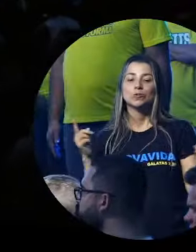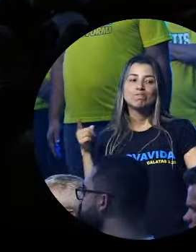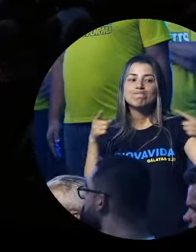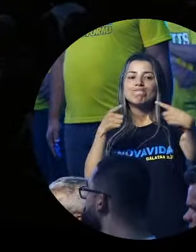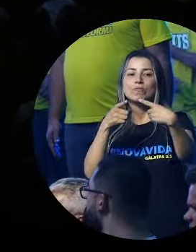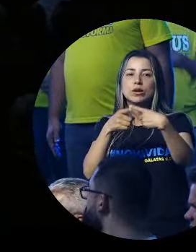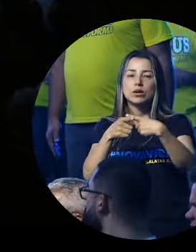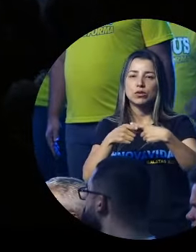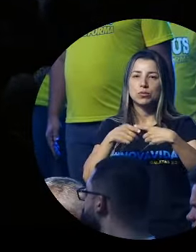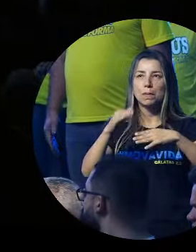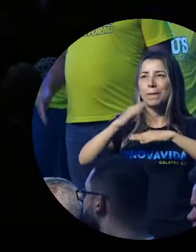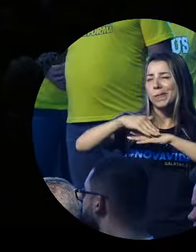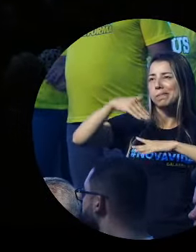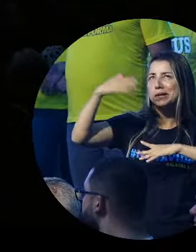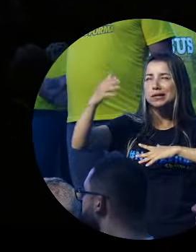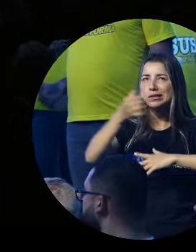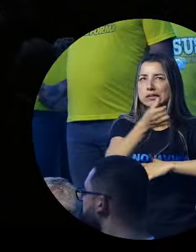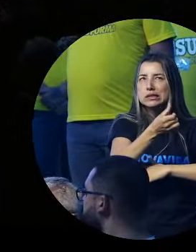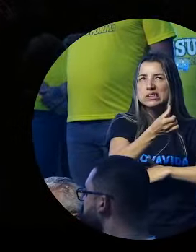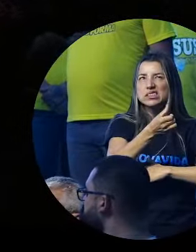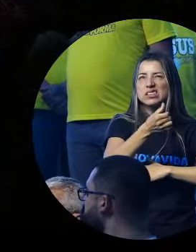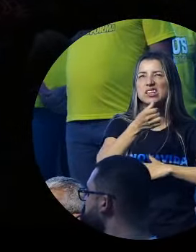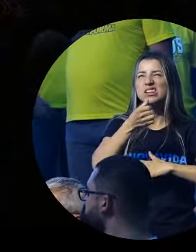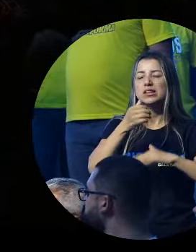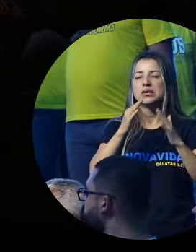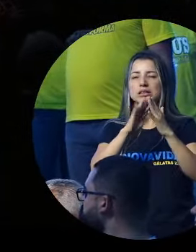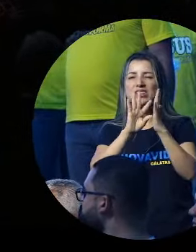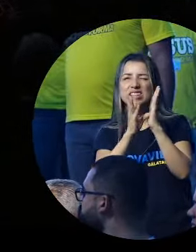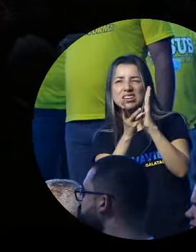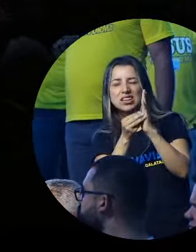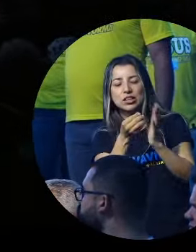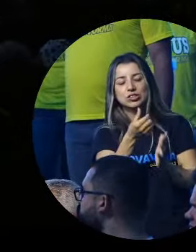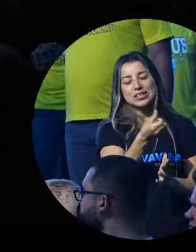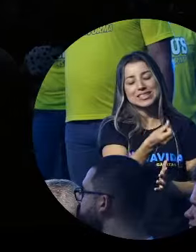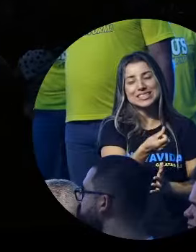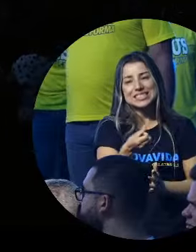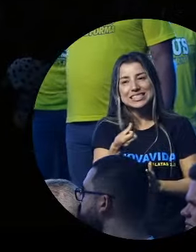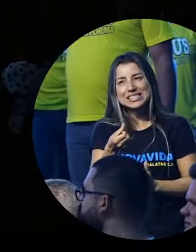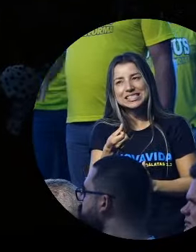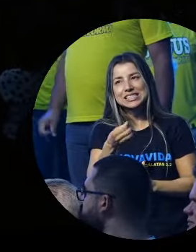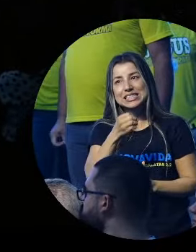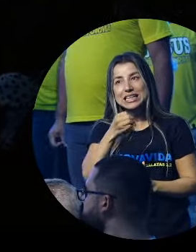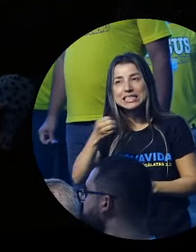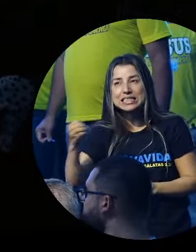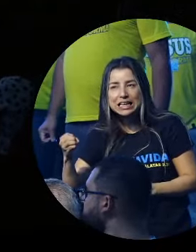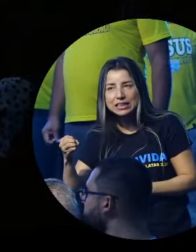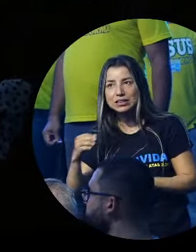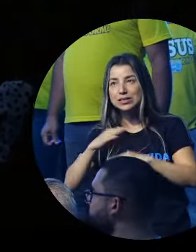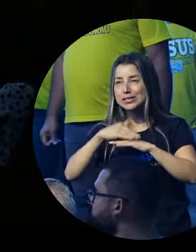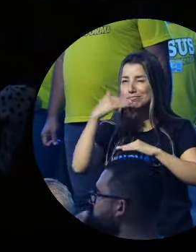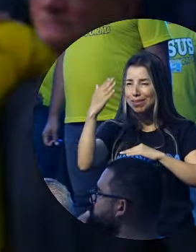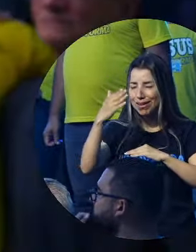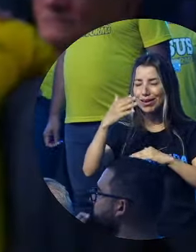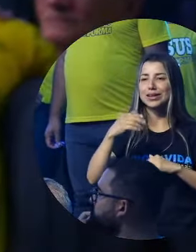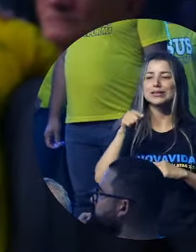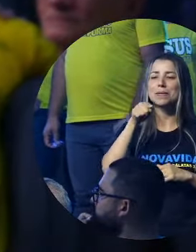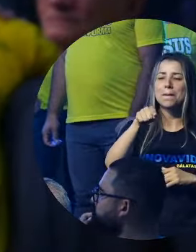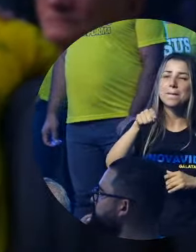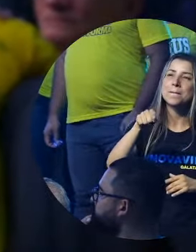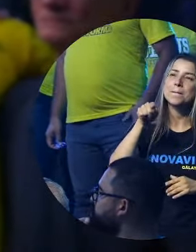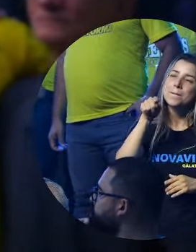mais de 600 igrejas que já se inscreveram, são mais de 1000 vigílias já cadastradas. Mas